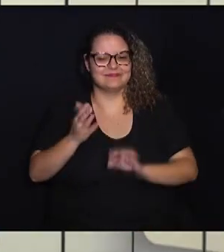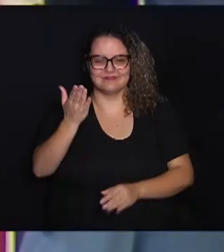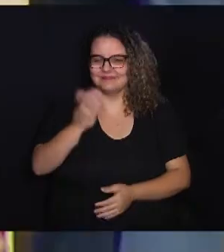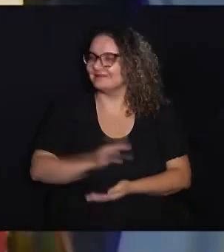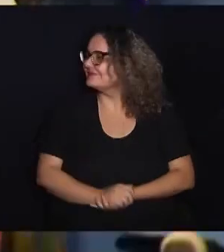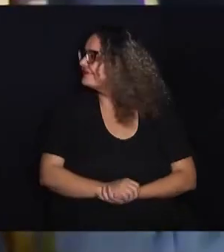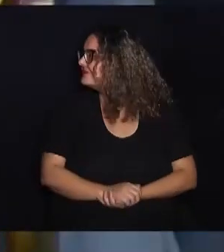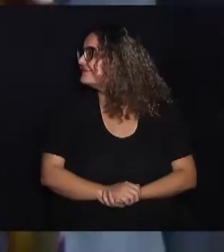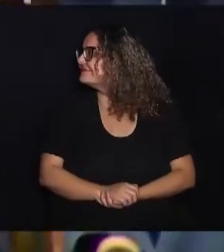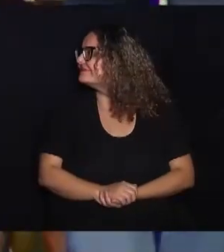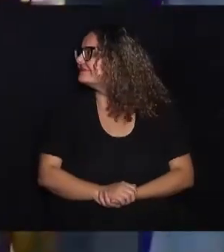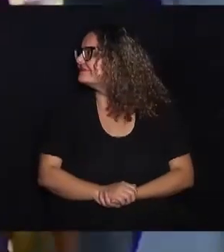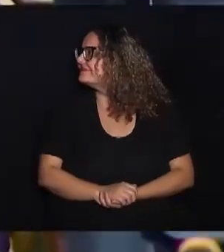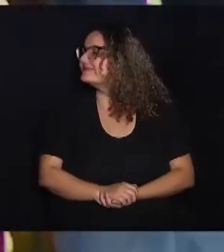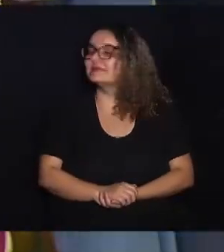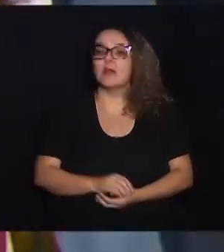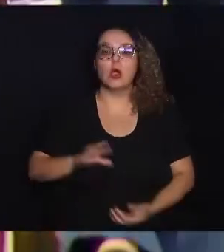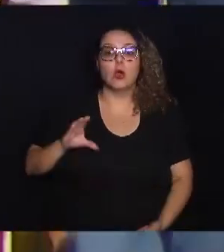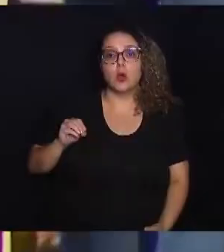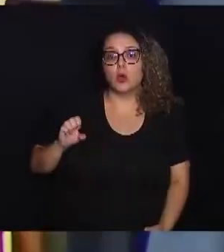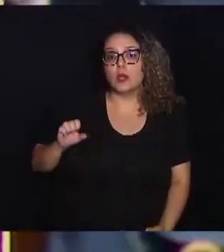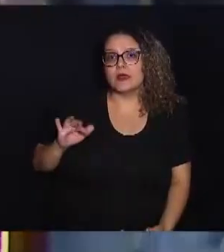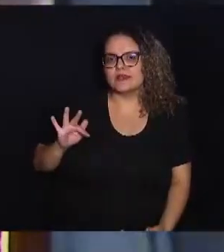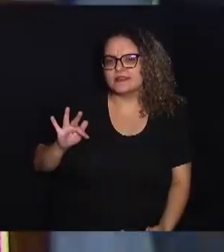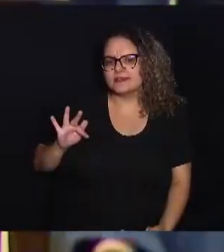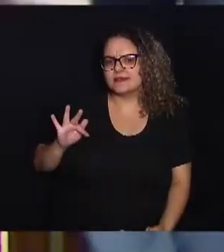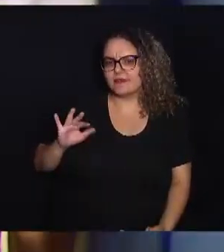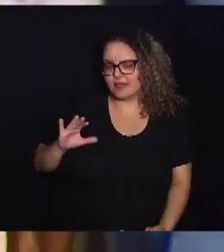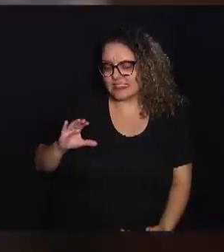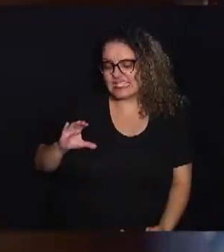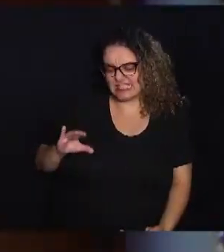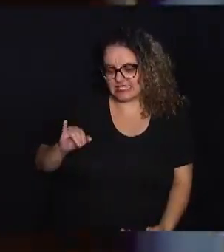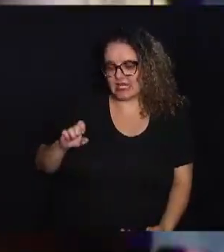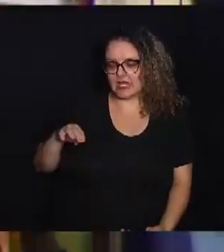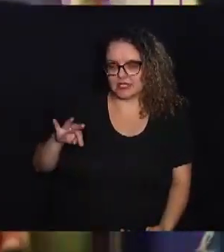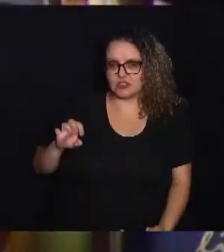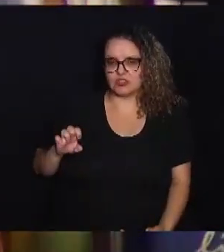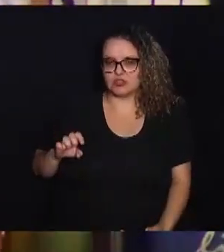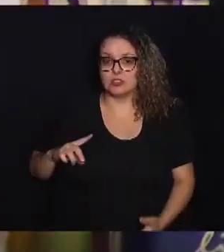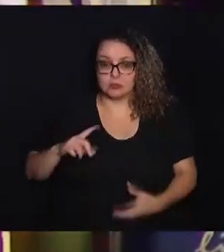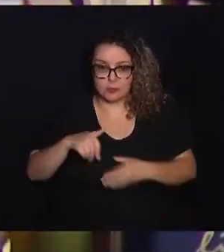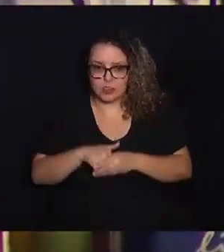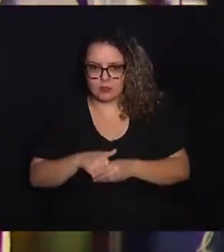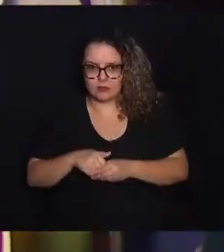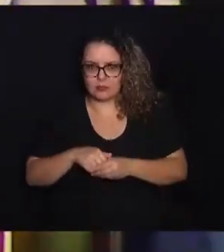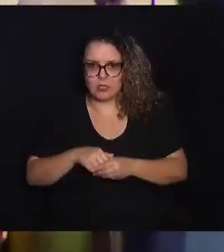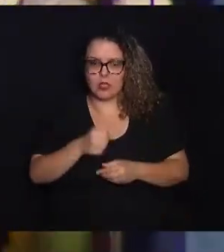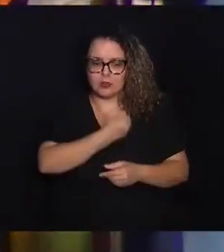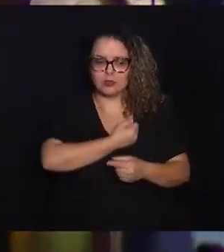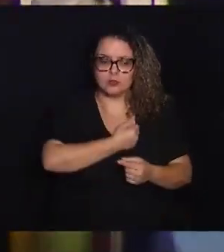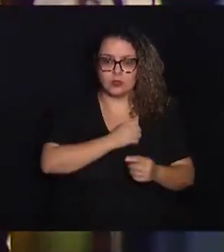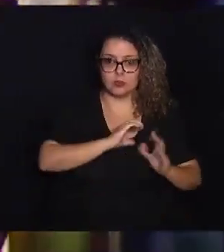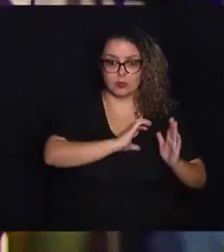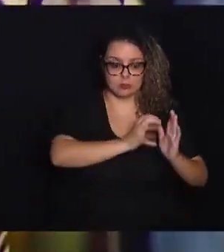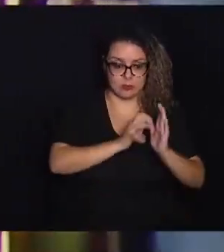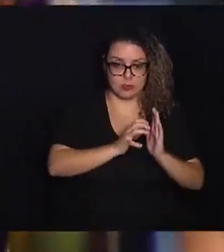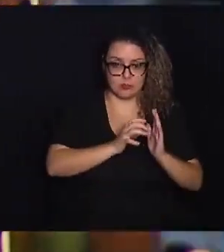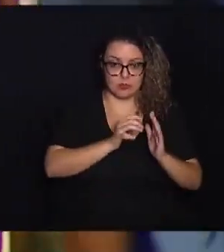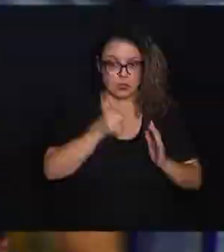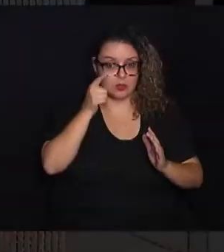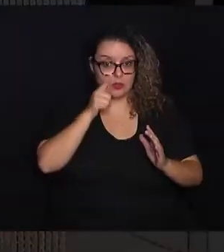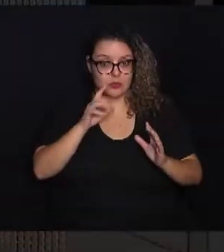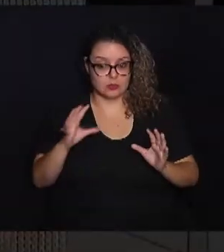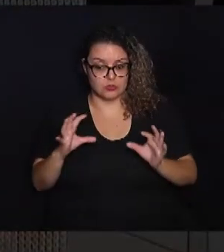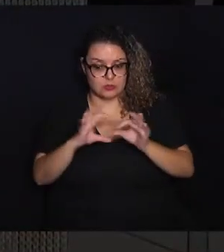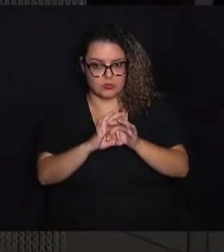você. O quociente eleitoral é um número que precisa ser atingido pelos partidos ou pelas